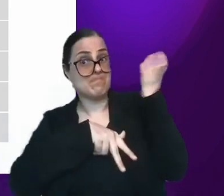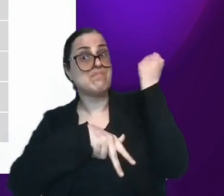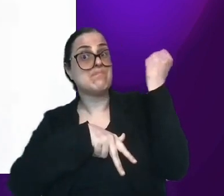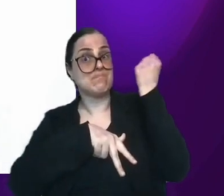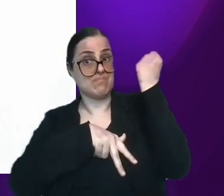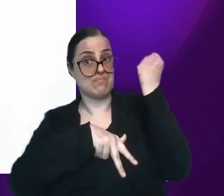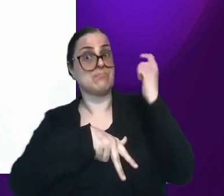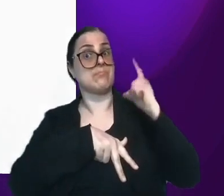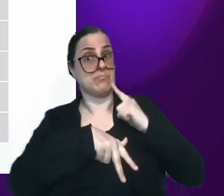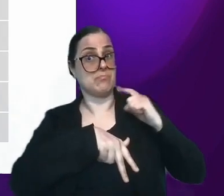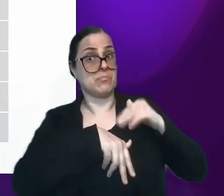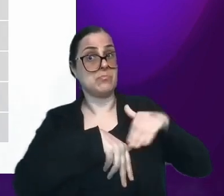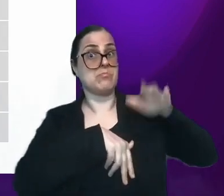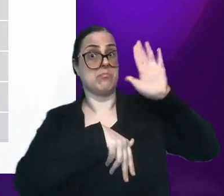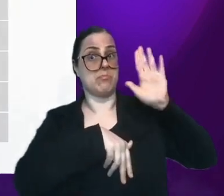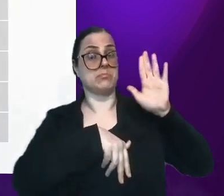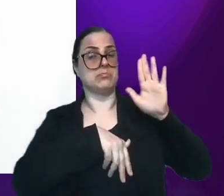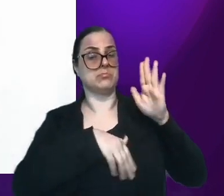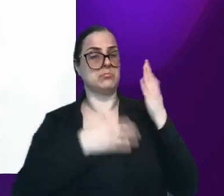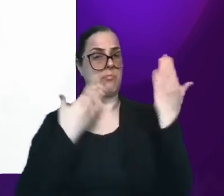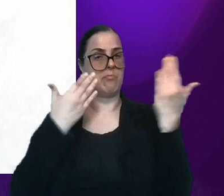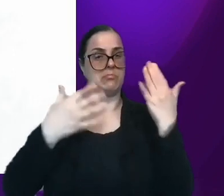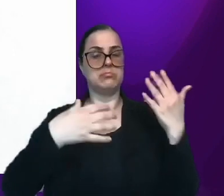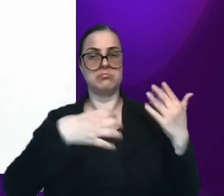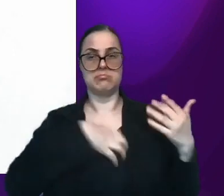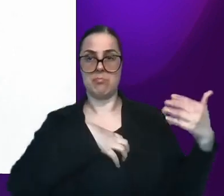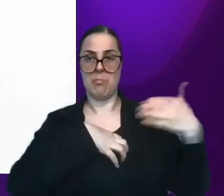demais modalidades.